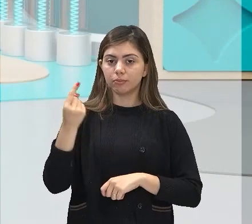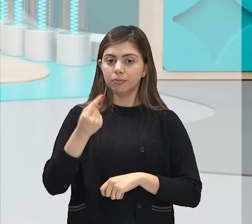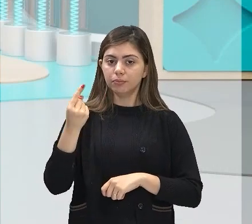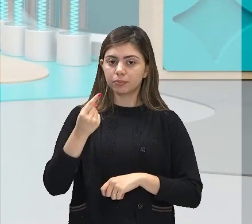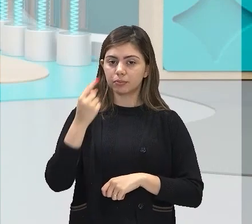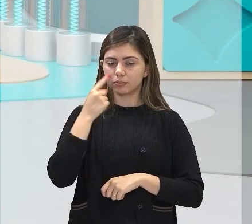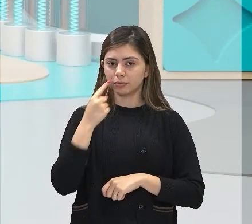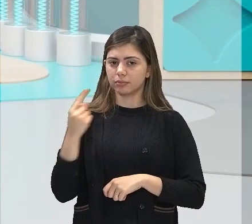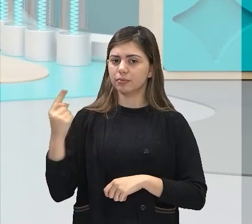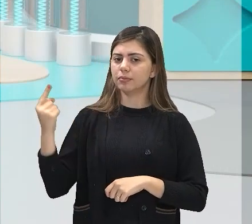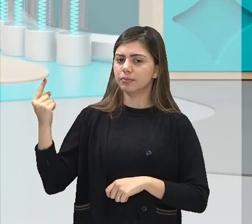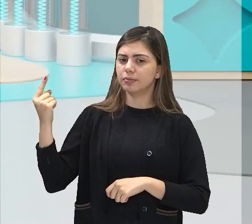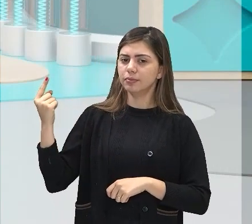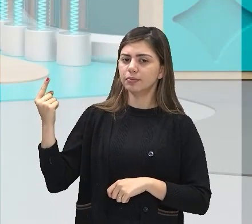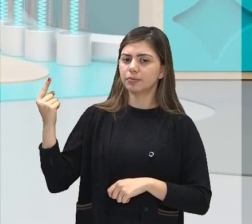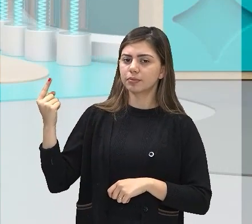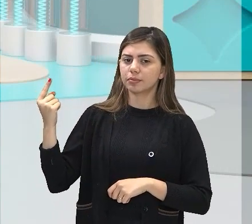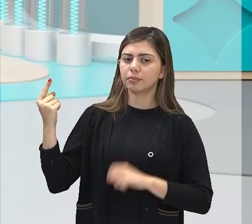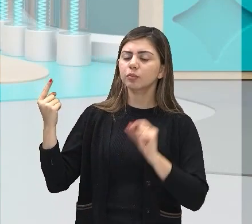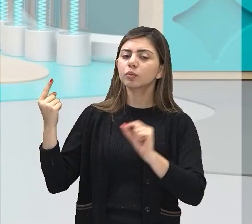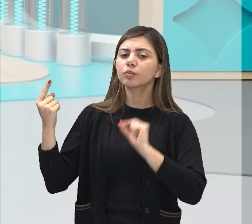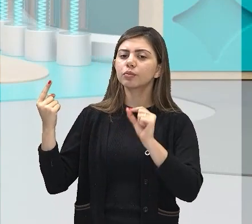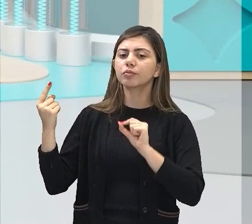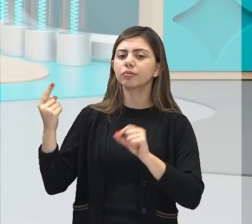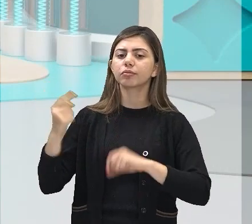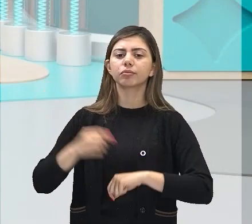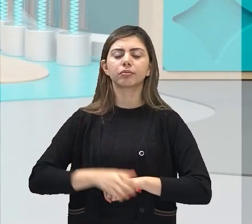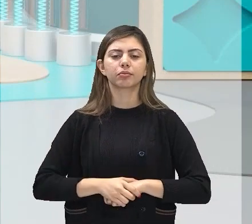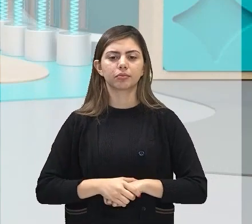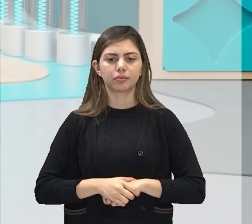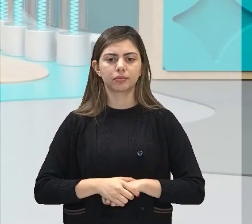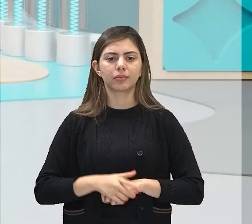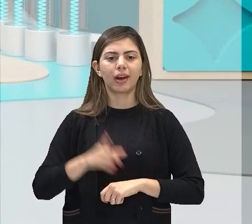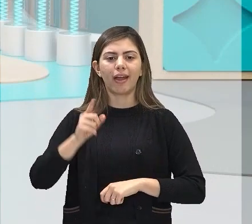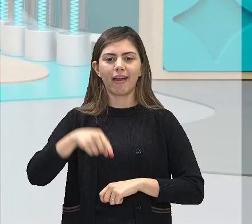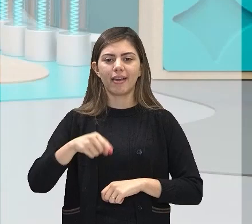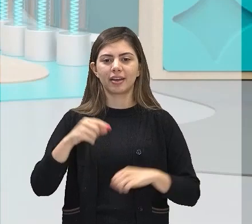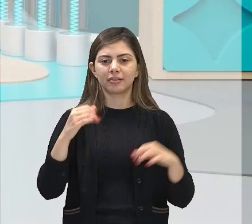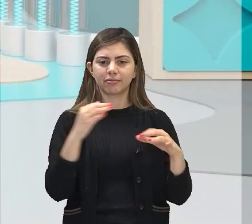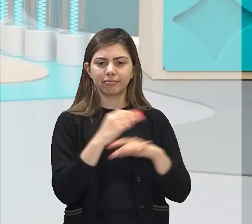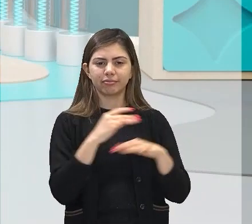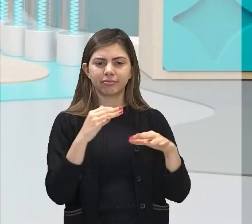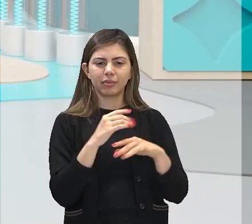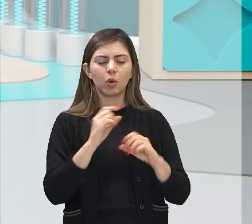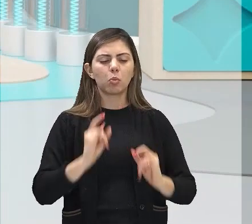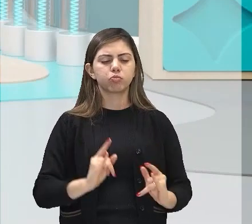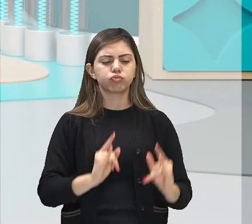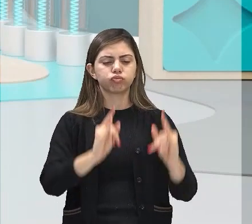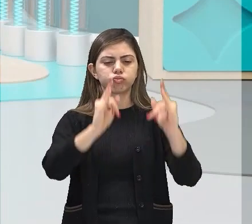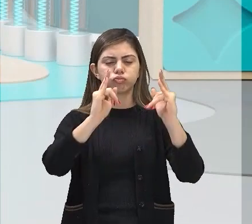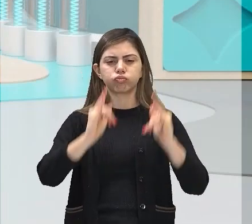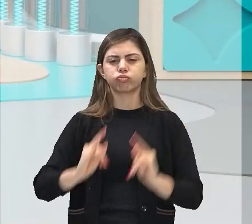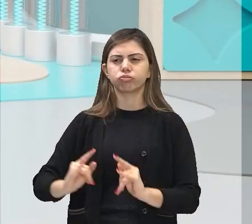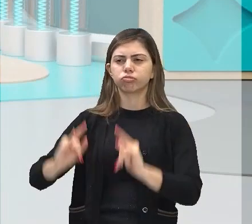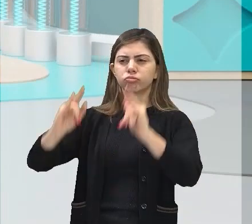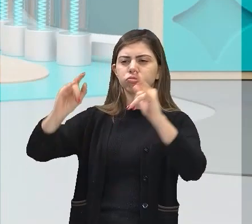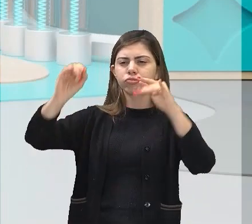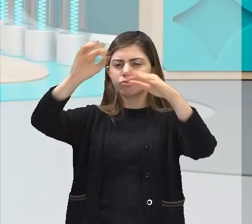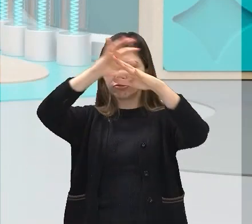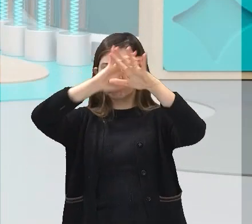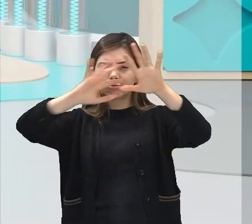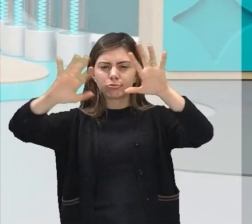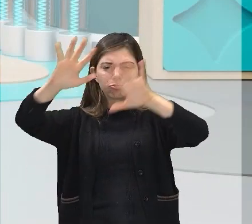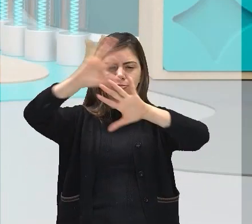ó, vou mostrar para você, esse primeiro aí, nós temos a cidade, a imagem dos prédios da cidade nublada. E nós